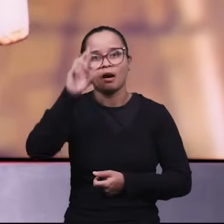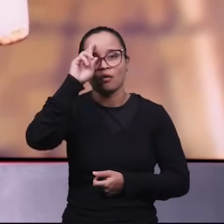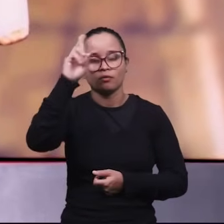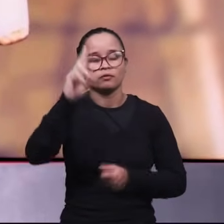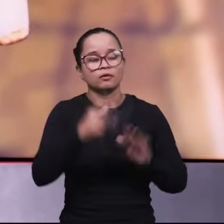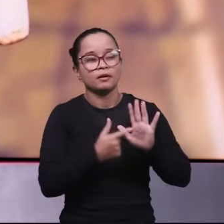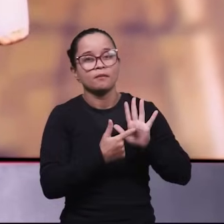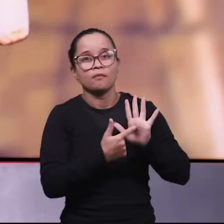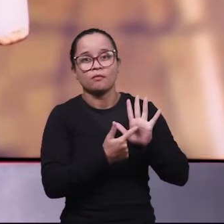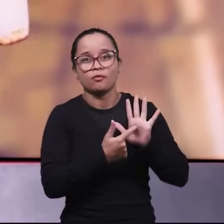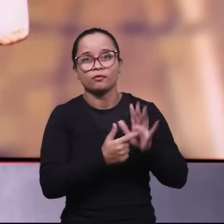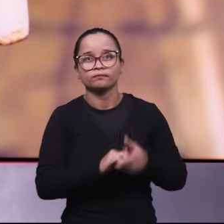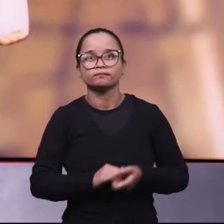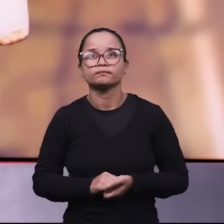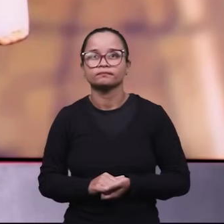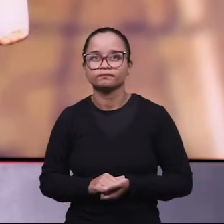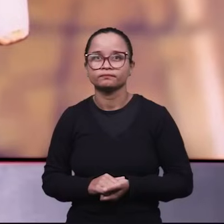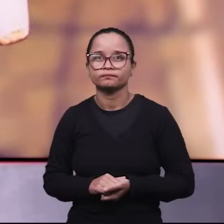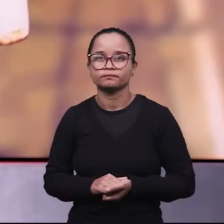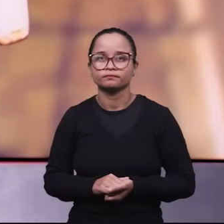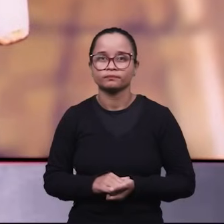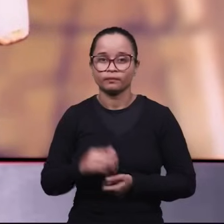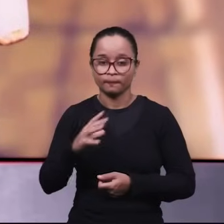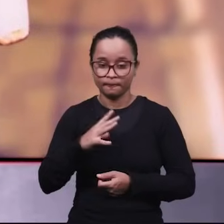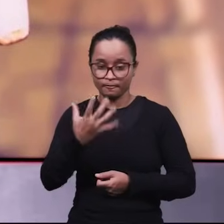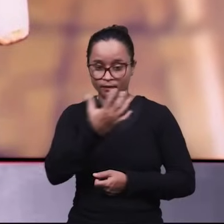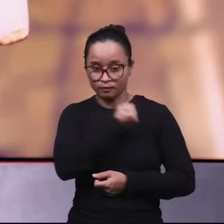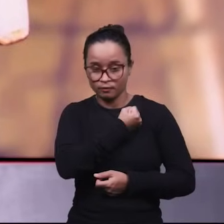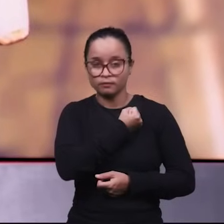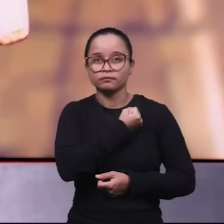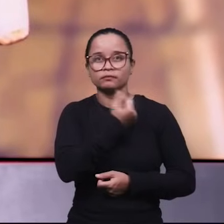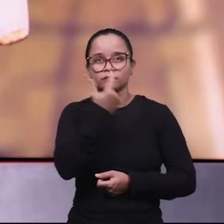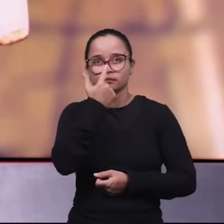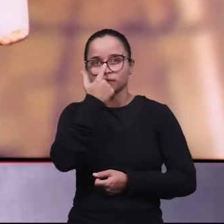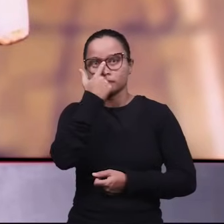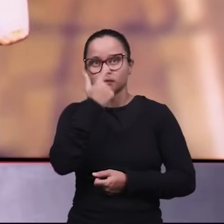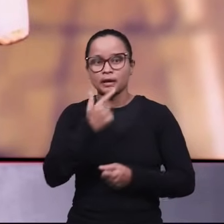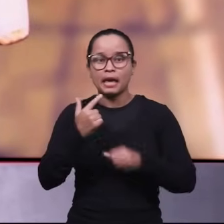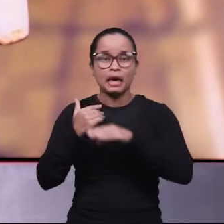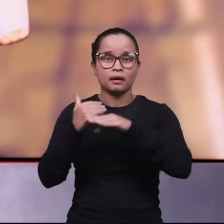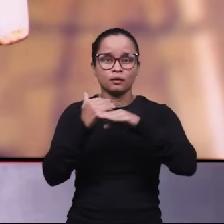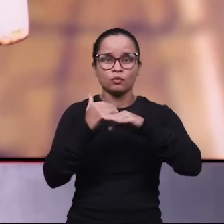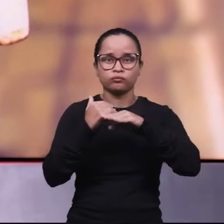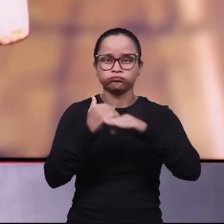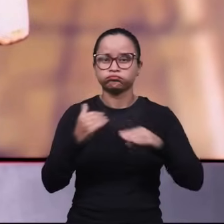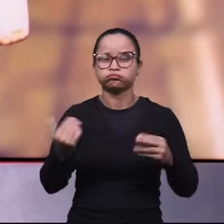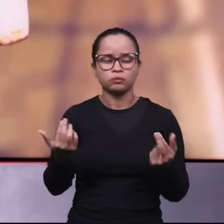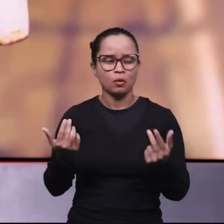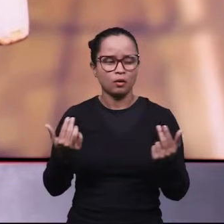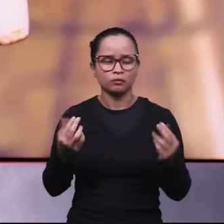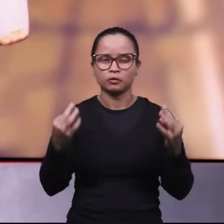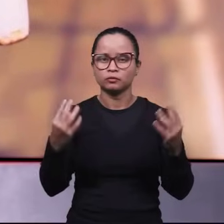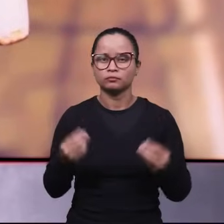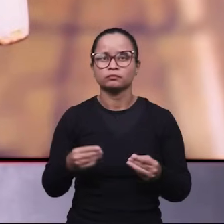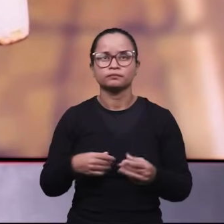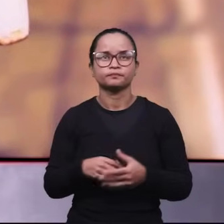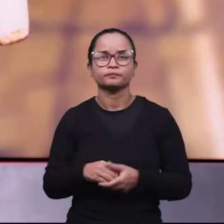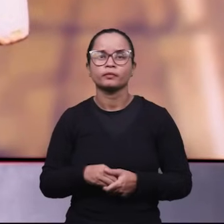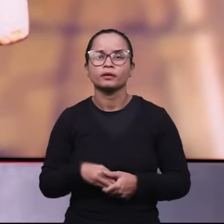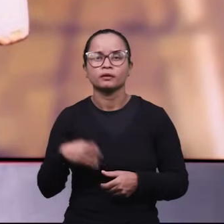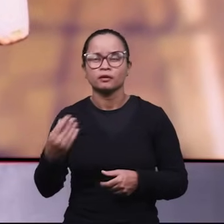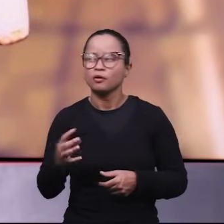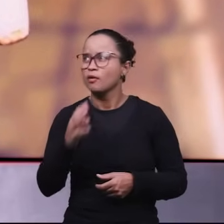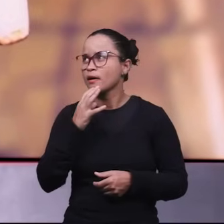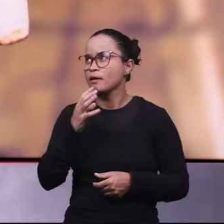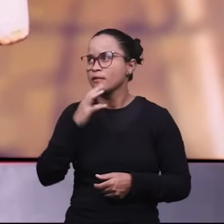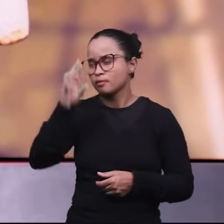Senhor mostra que a salvação, ela é igual para todos, independente de quem